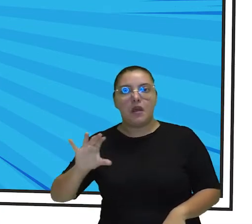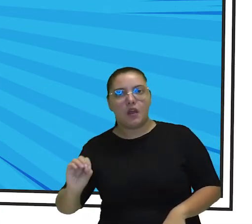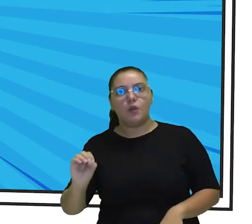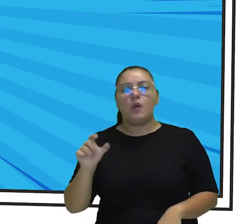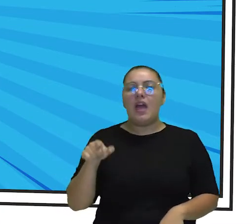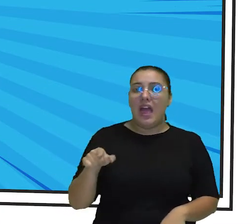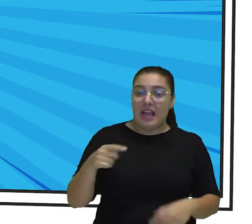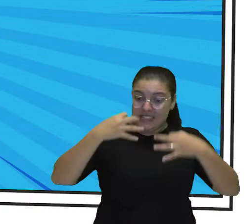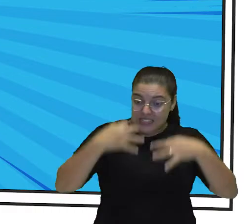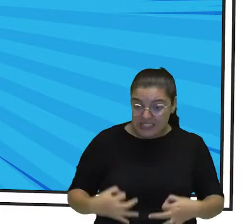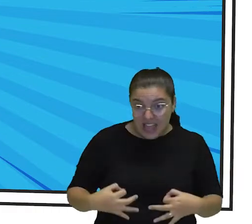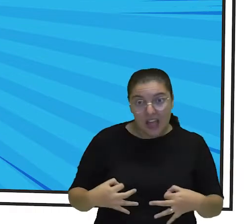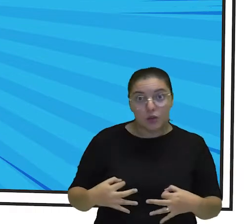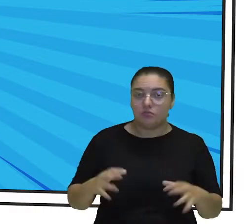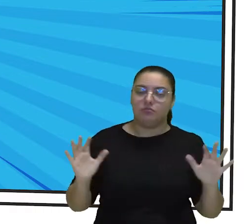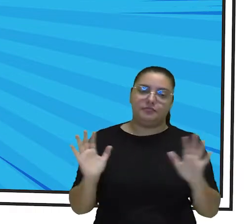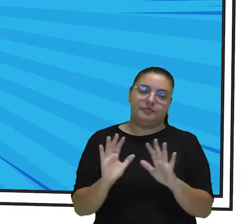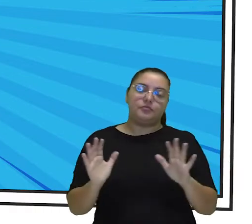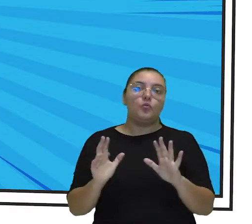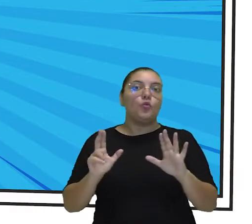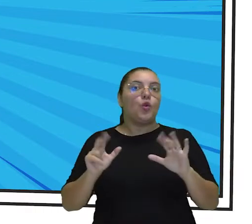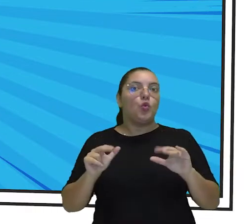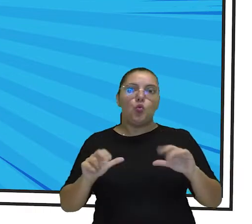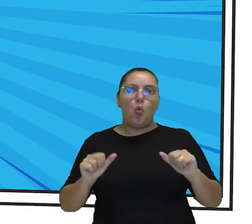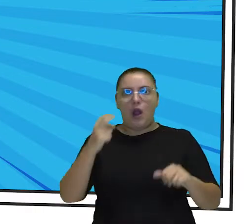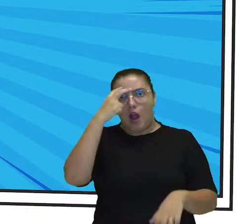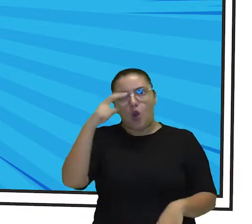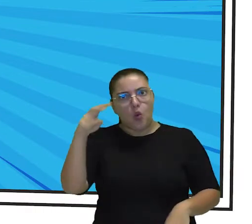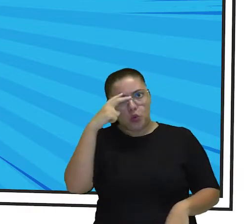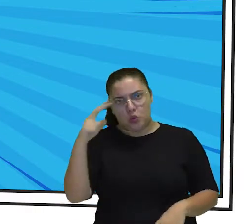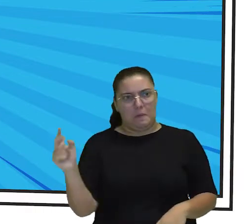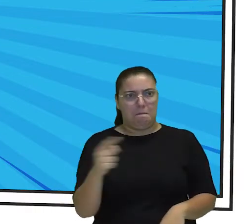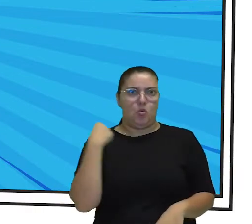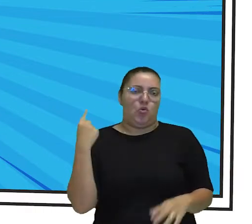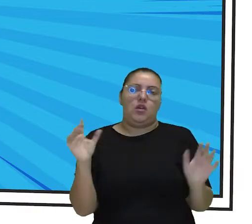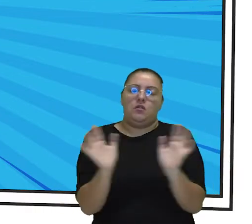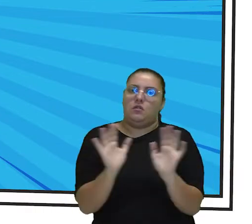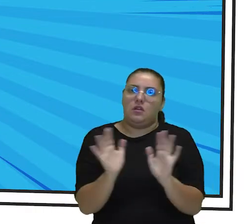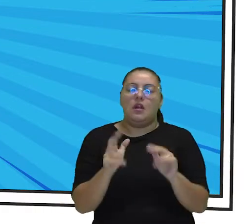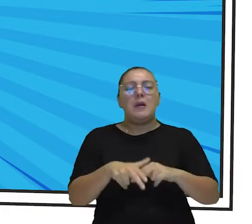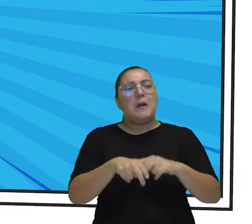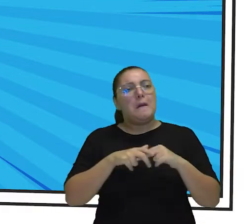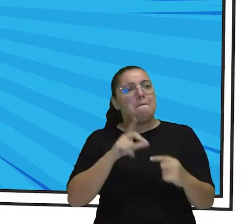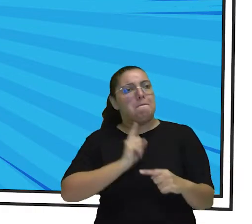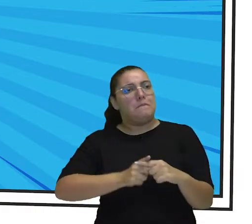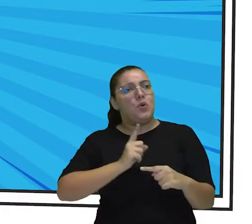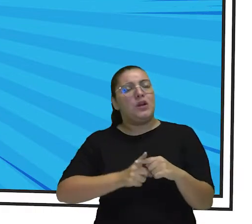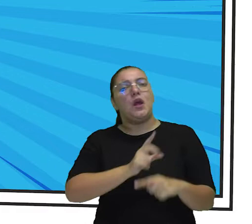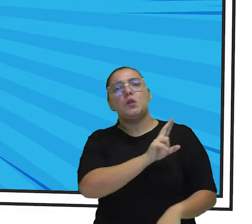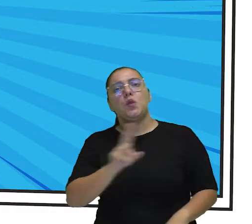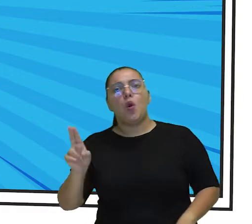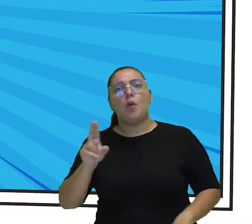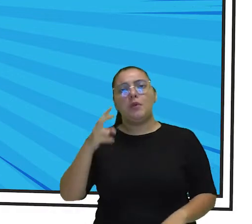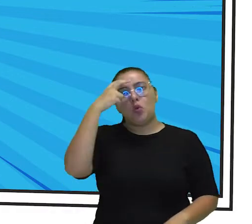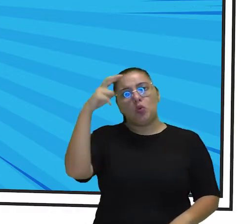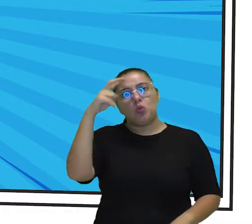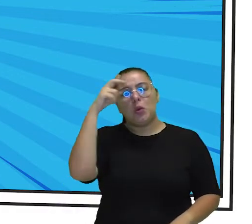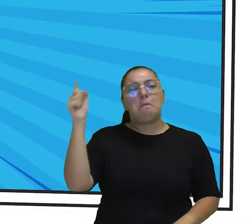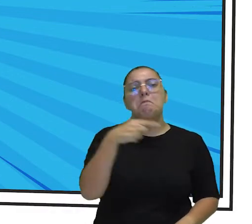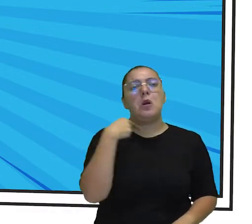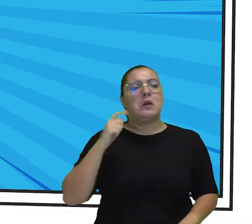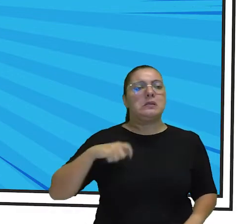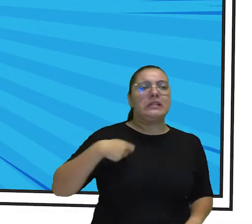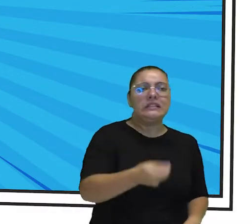totalmente correto, porque nunca a cultura havia morrido. Mas por que aderiram também a esse nome? Porque uma das características que